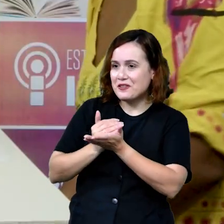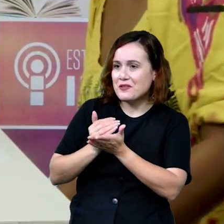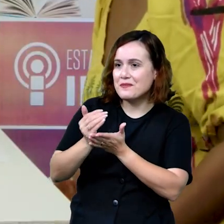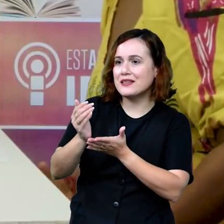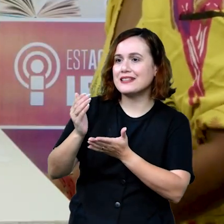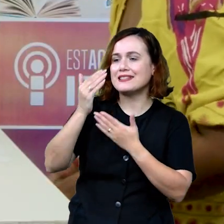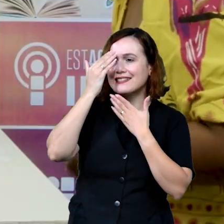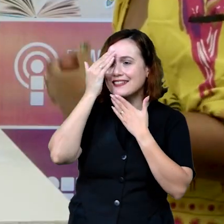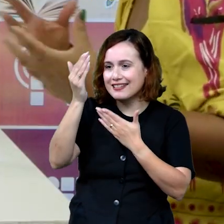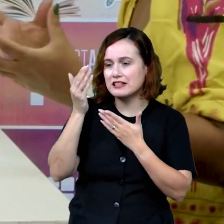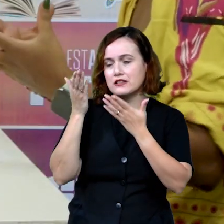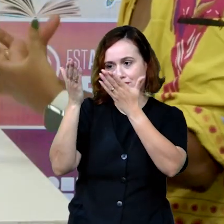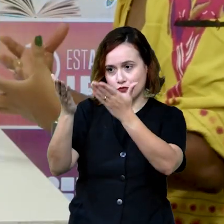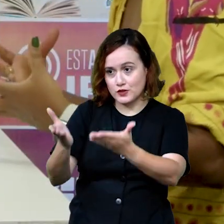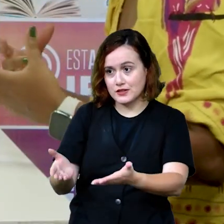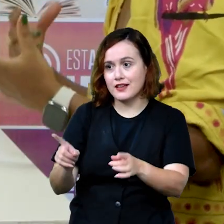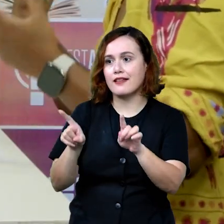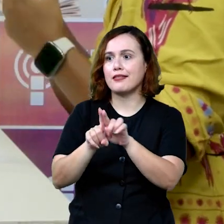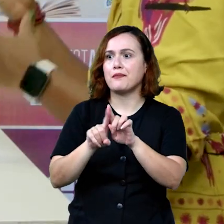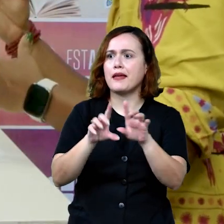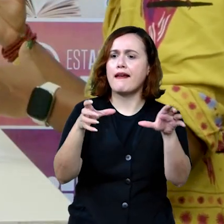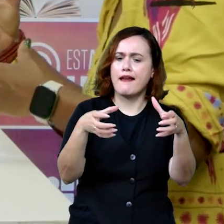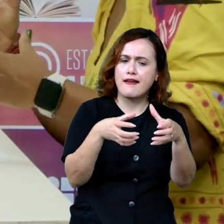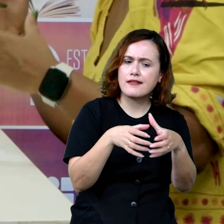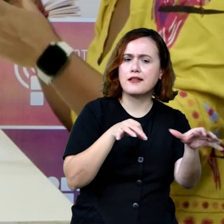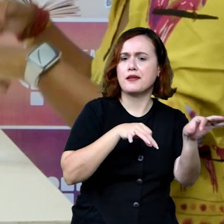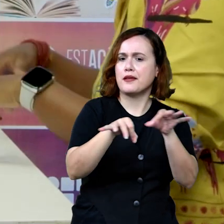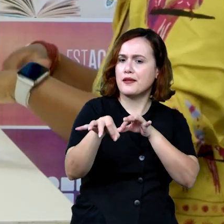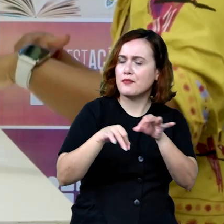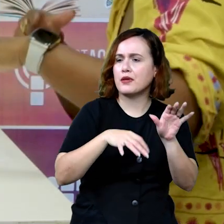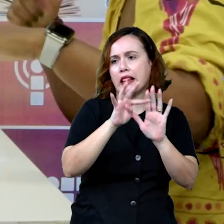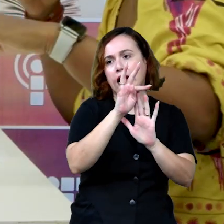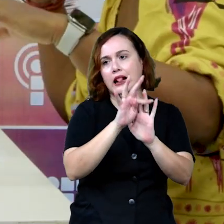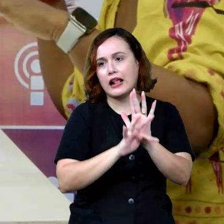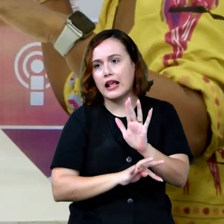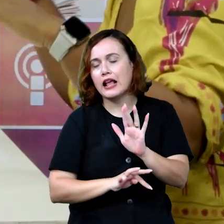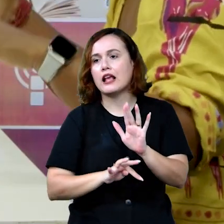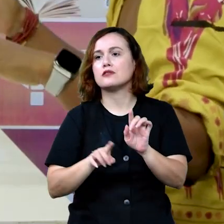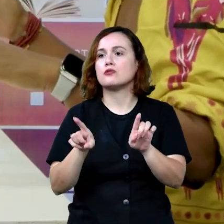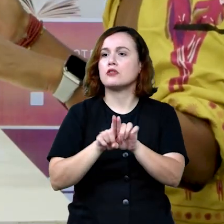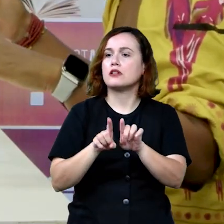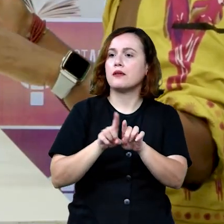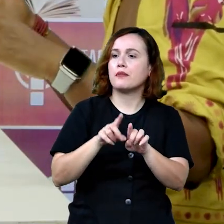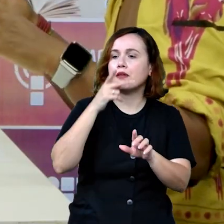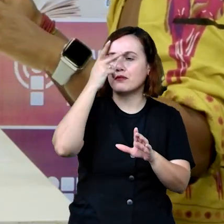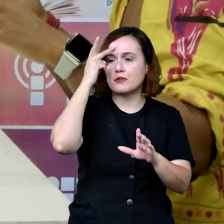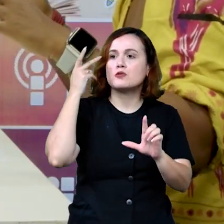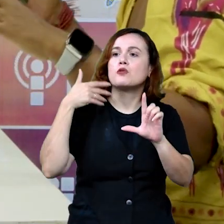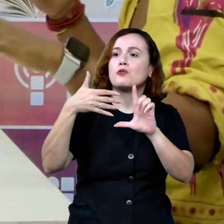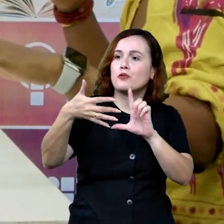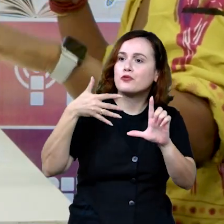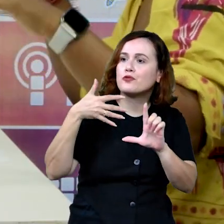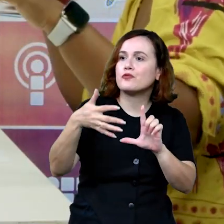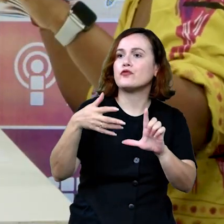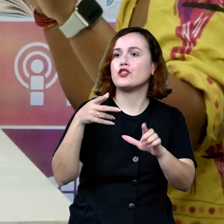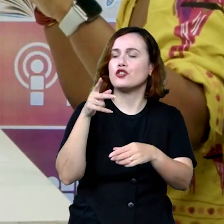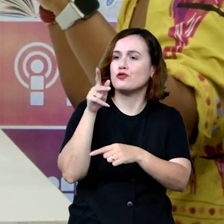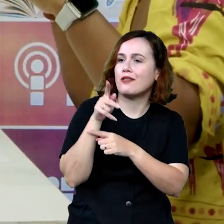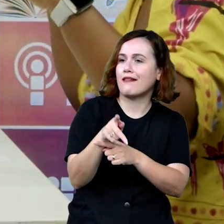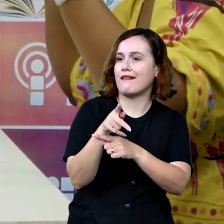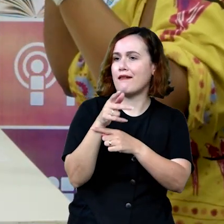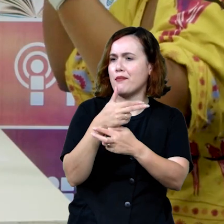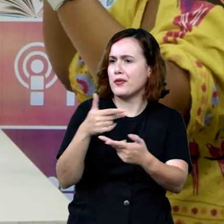e a todas as pessoas que fazem isso aqui possível, né? Tem o pessoal do som, tem o pessoal do texto, tem o pessoal do áudio, do áudio